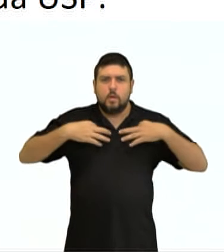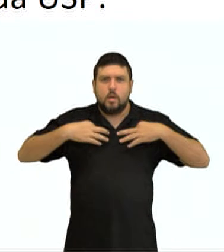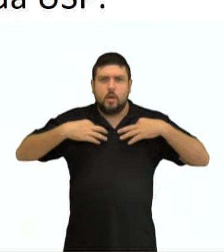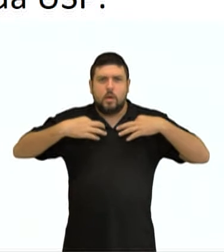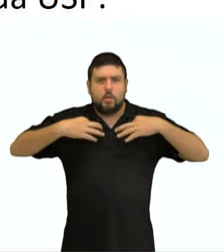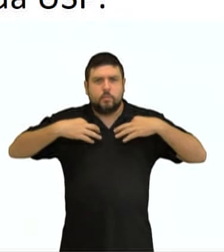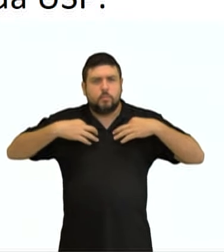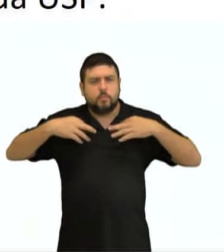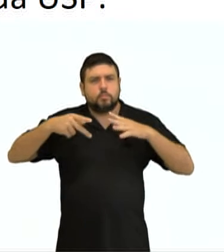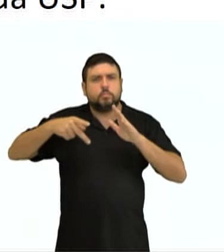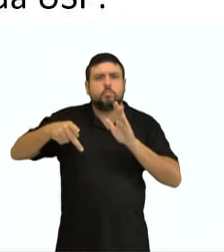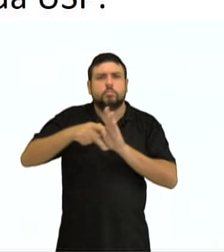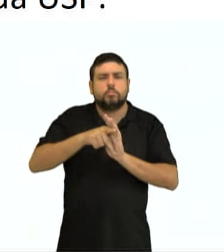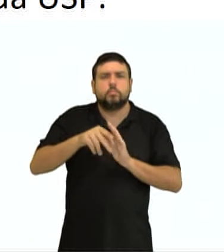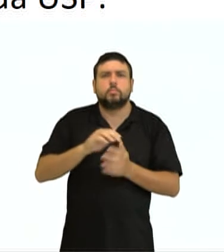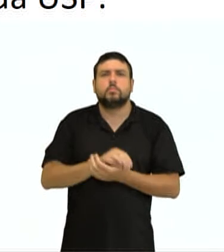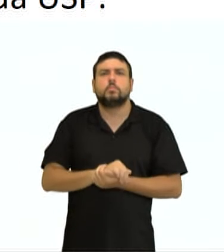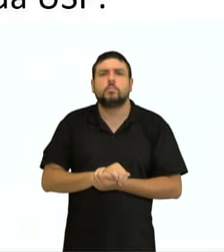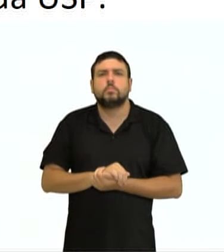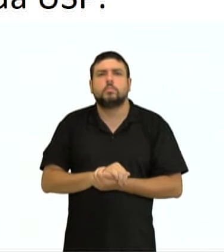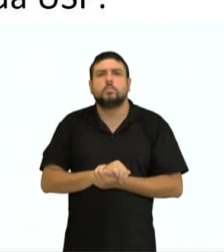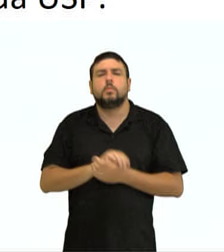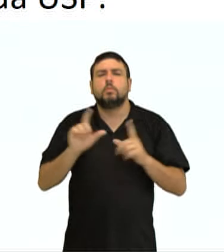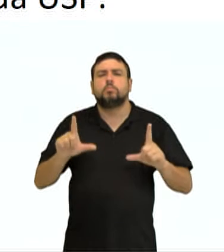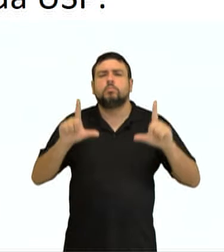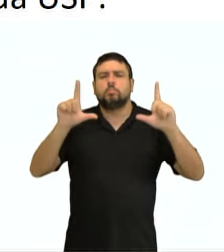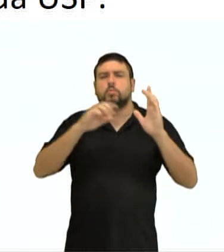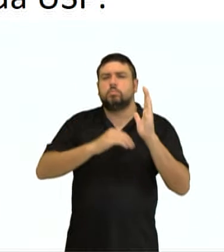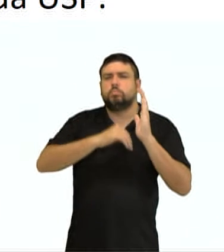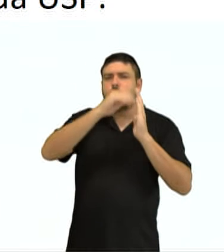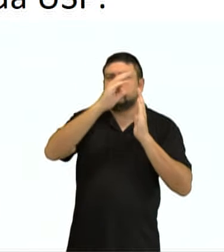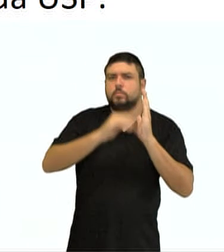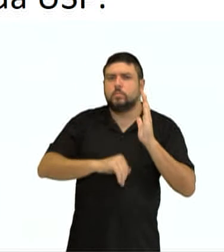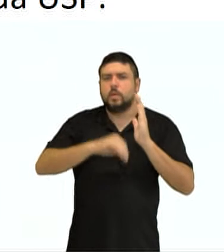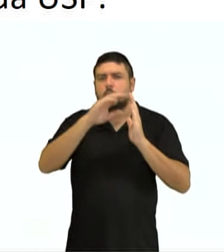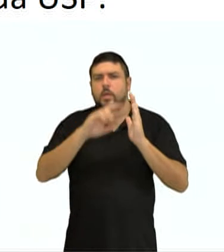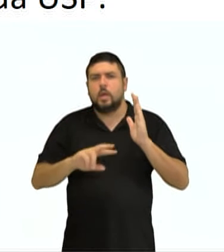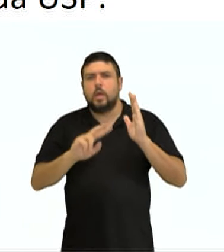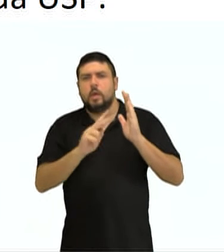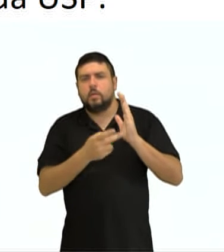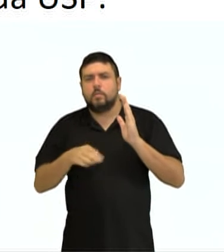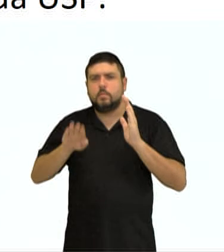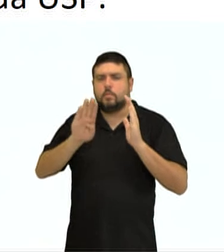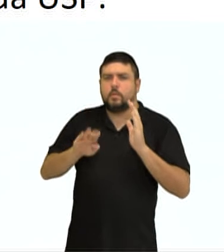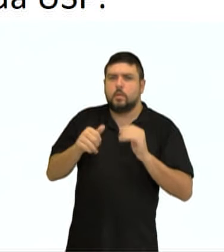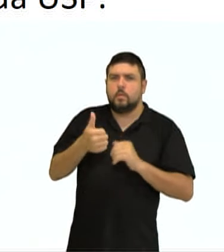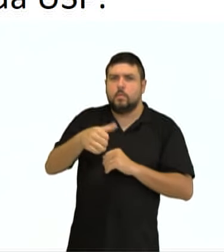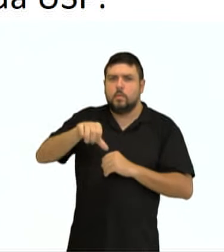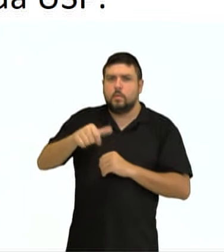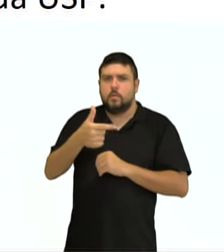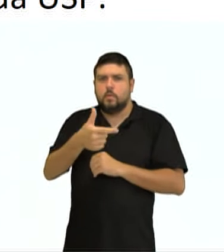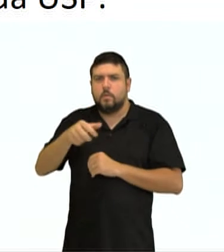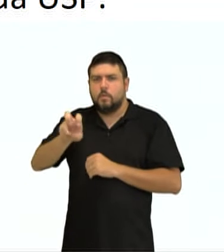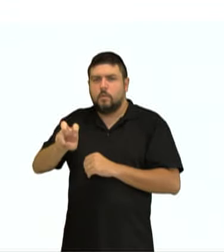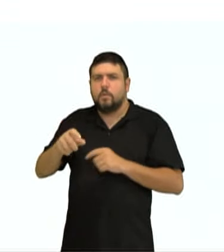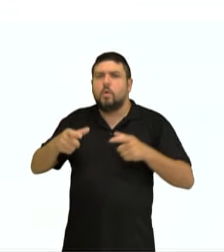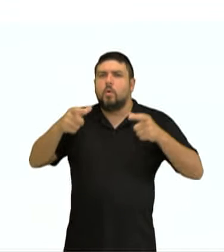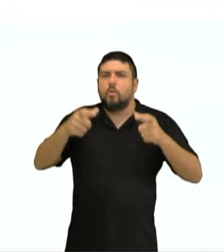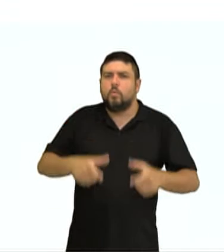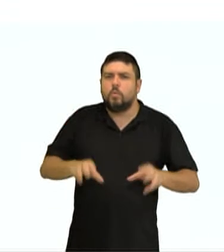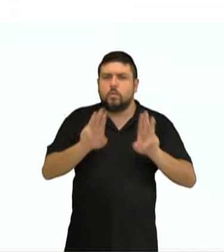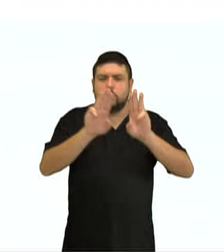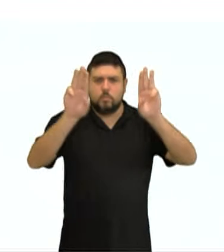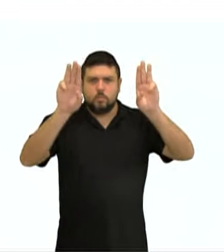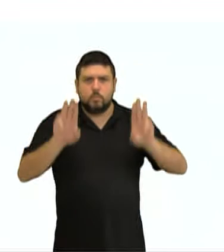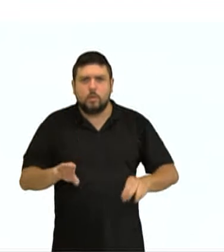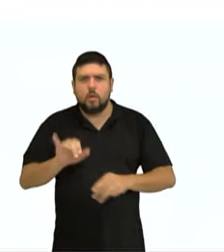bandeirante é um óleo sobre tela do Henrique Bernadelli, de 1925, está lá no Museu Paulista, o chamado Museu do